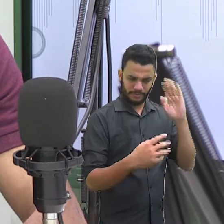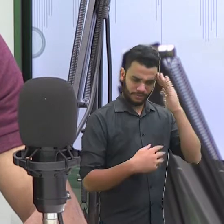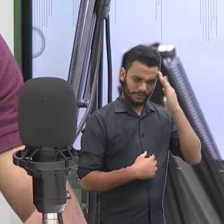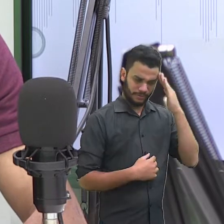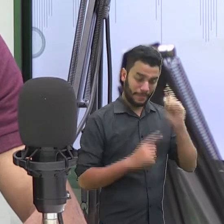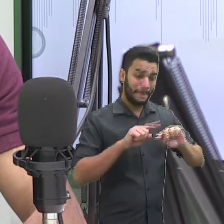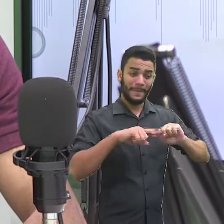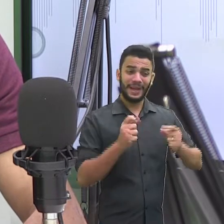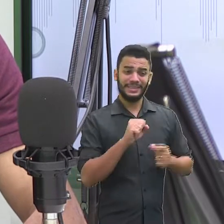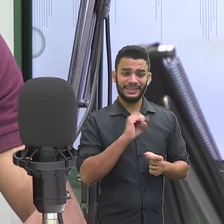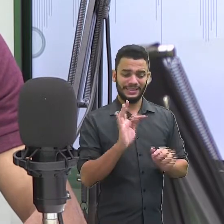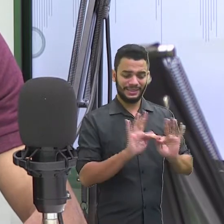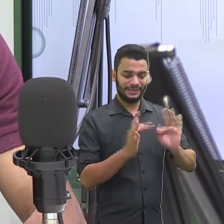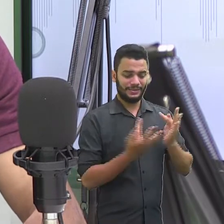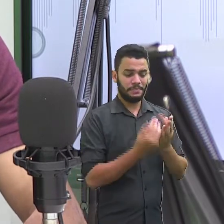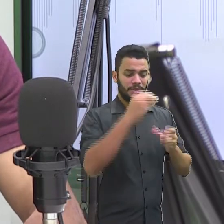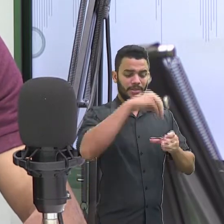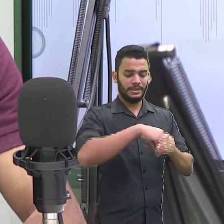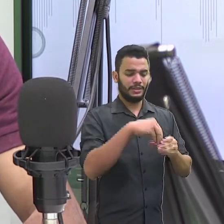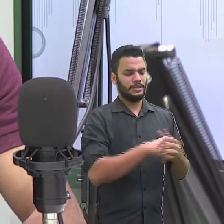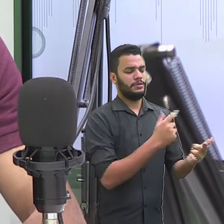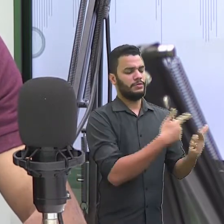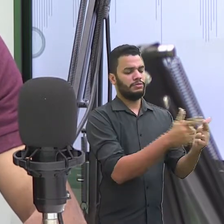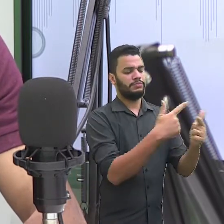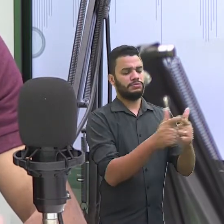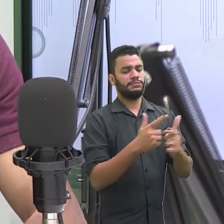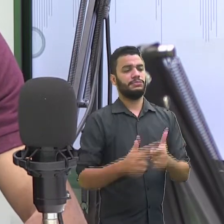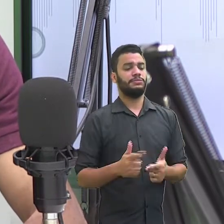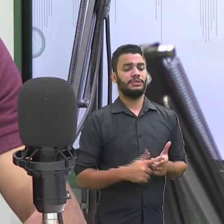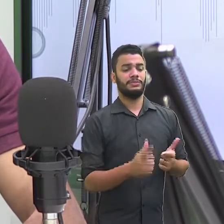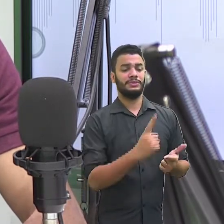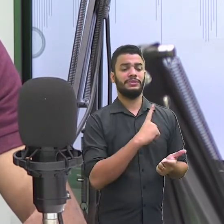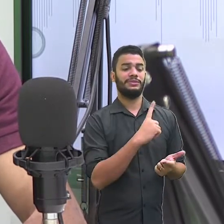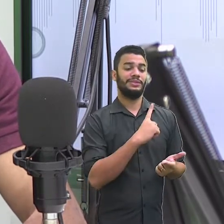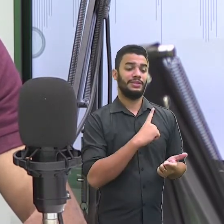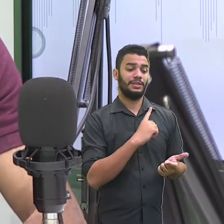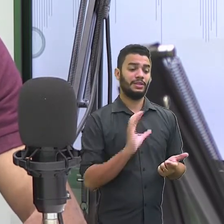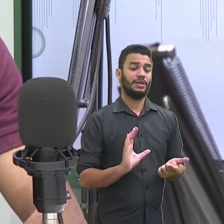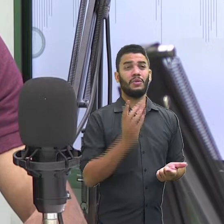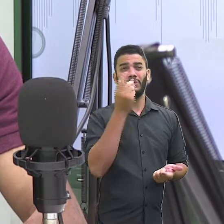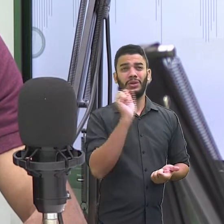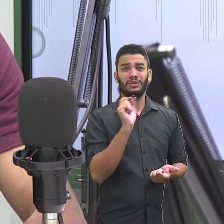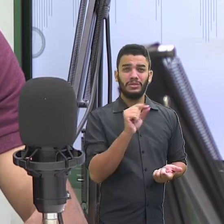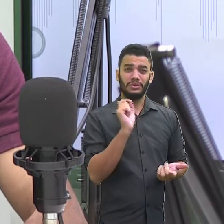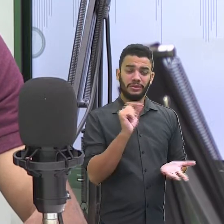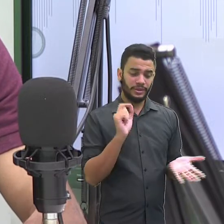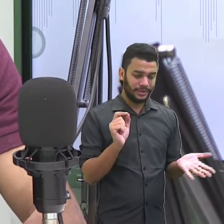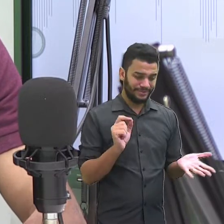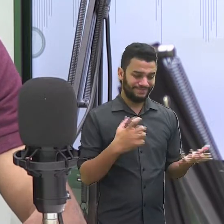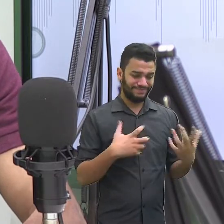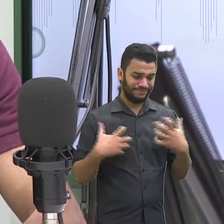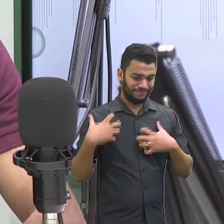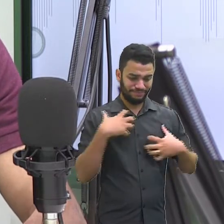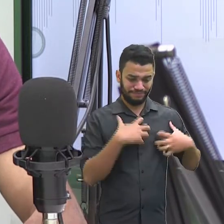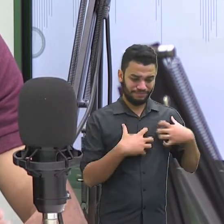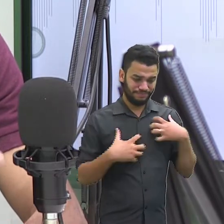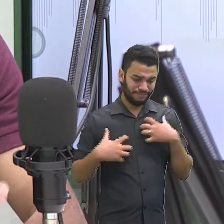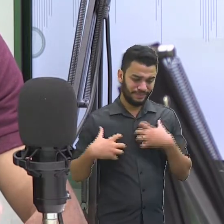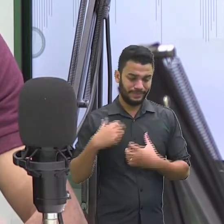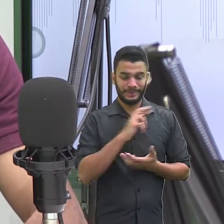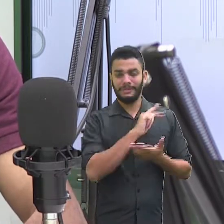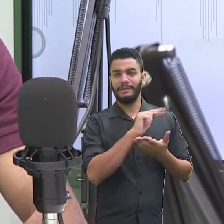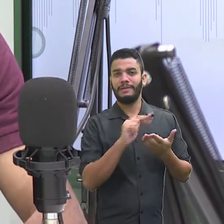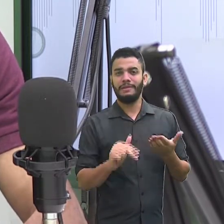absolutamente danosas, por isso é de suma importância que nós estejamos debatendo este assunto frequentemente e